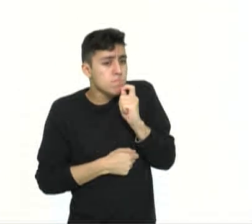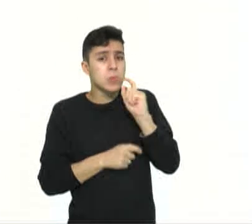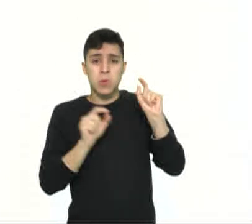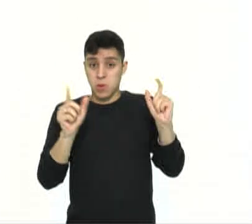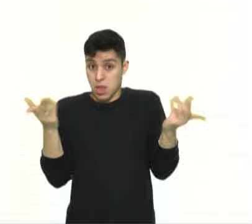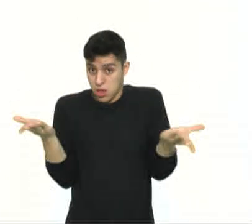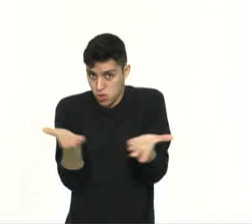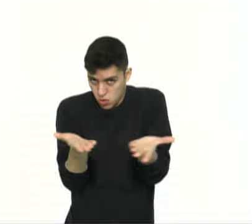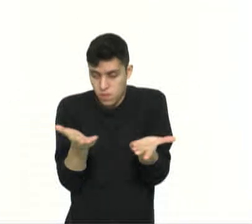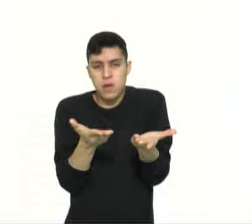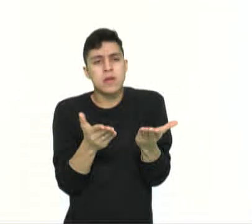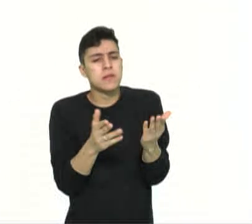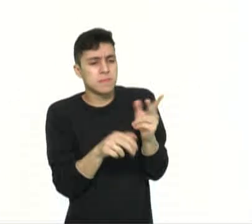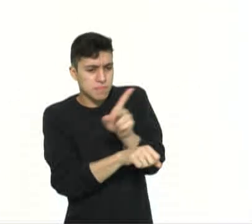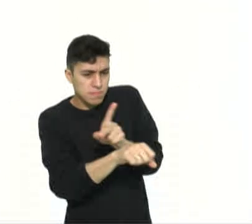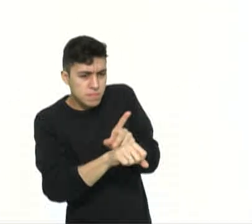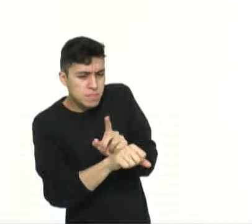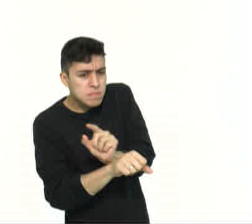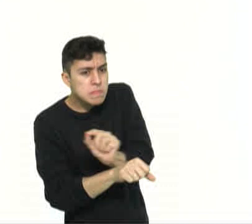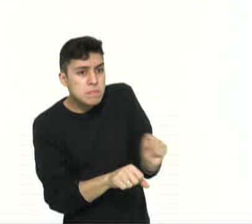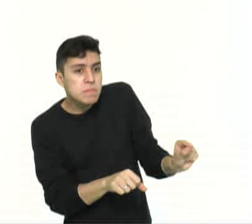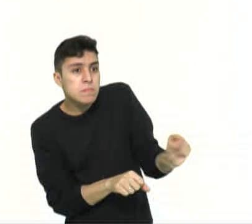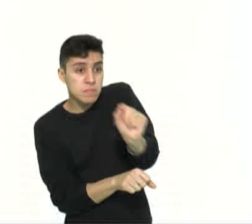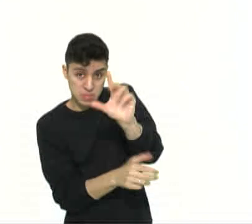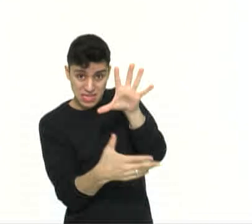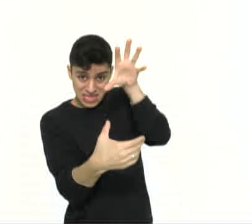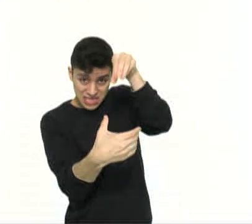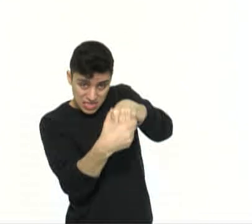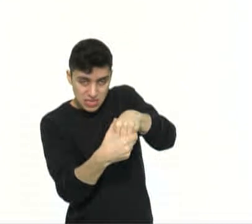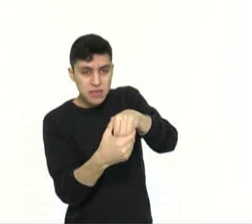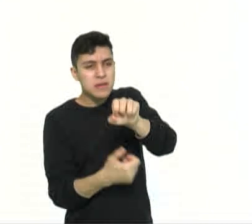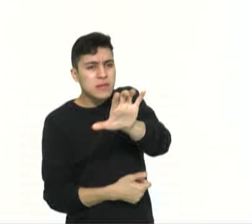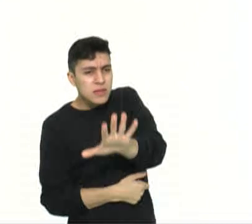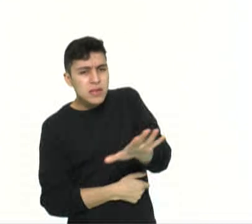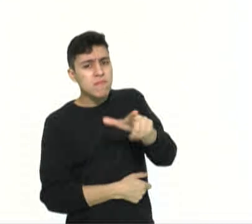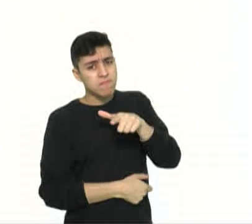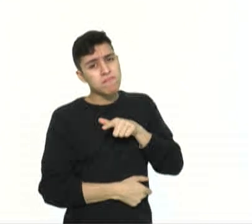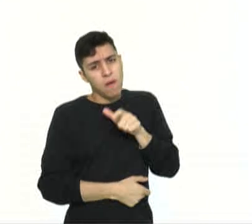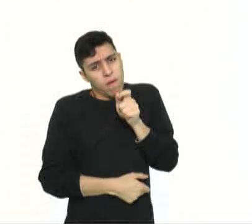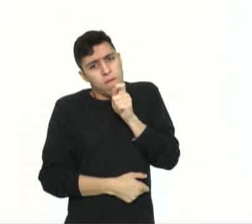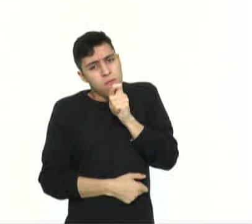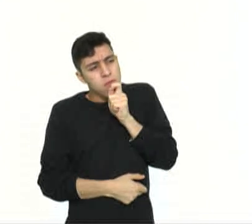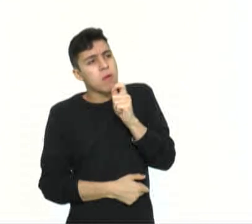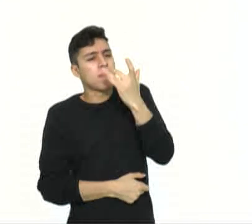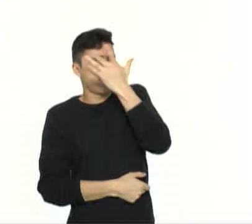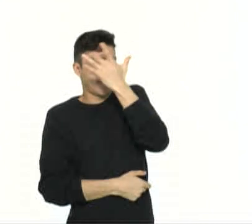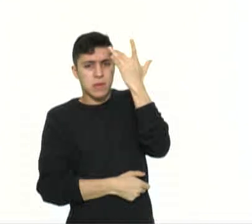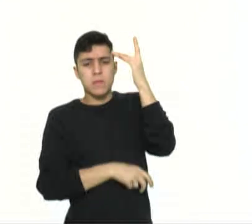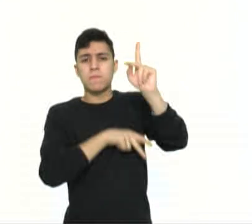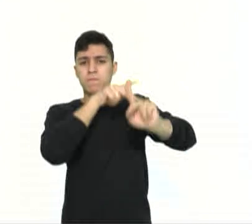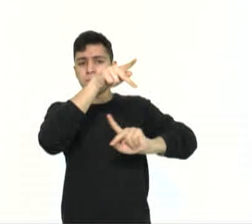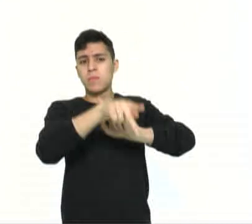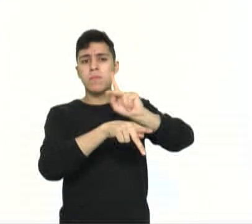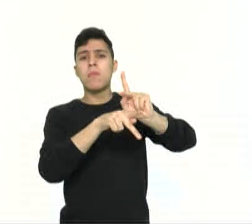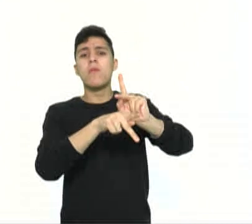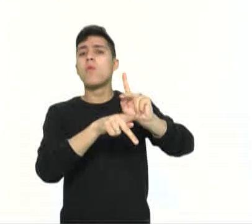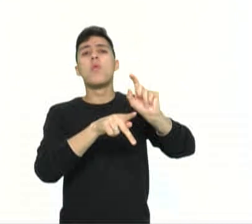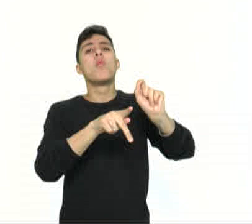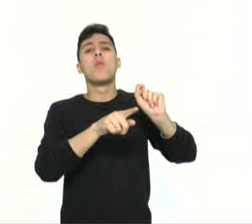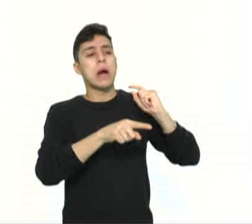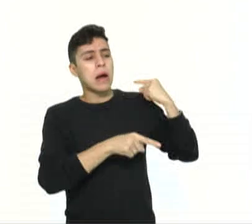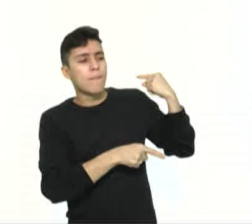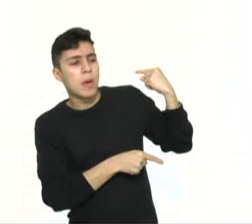México, Bolívia, Guatemala, por exemplo, existe um número muito significativo da população